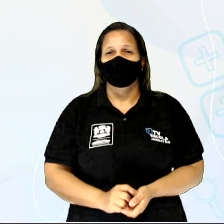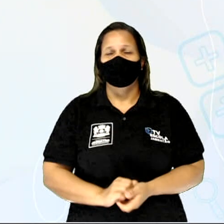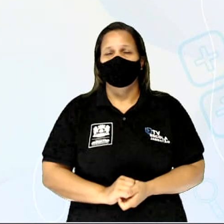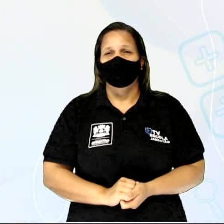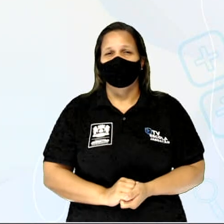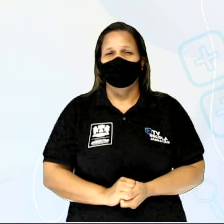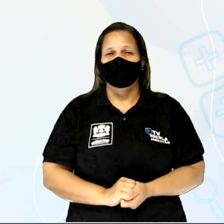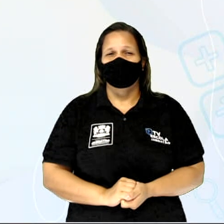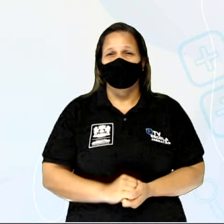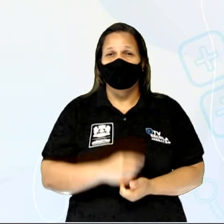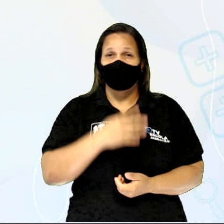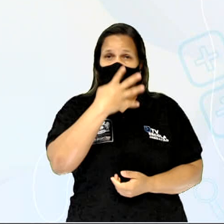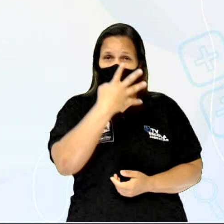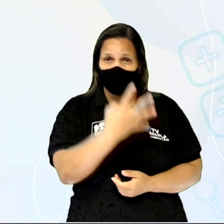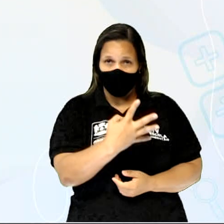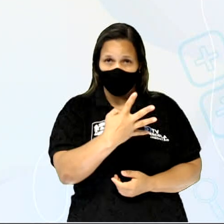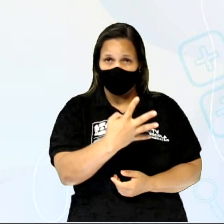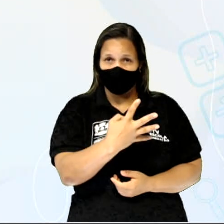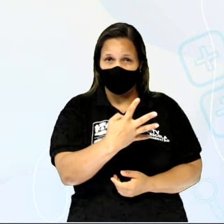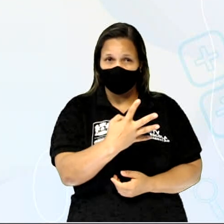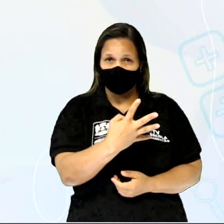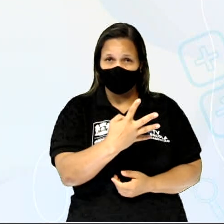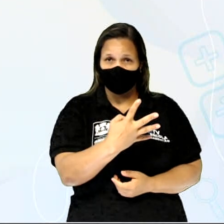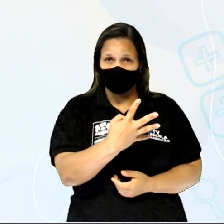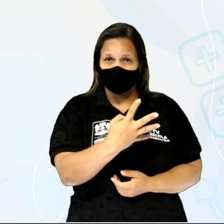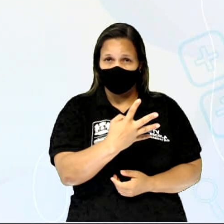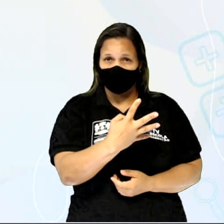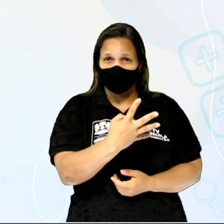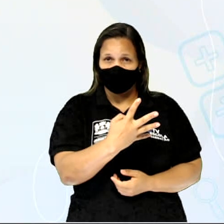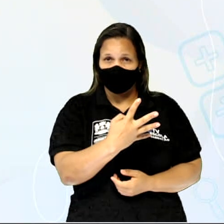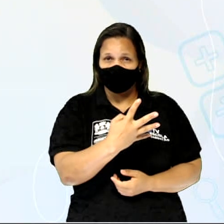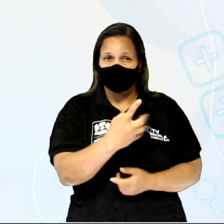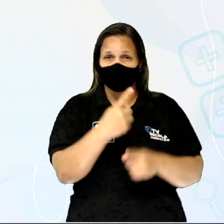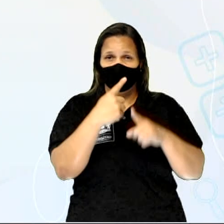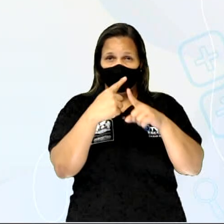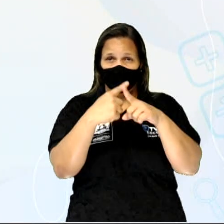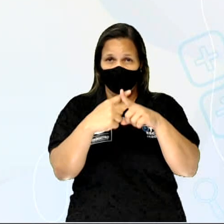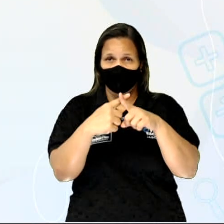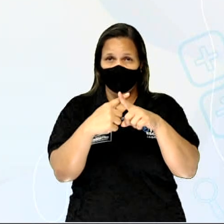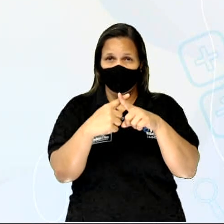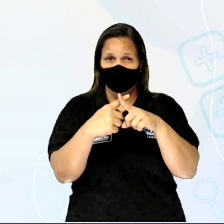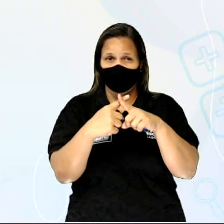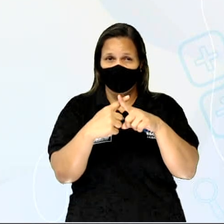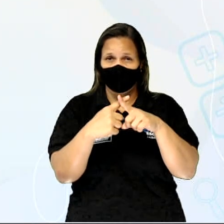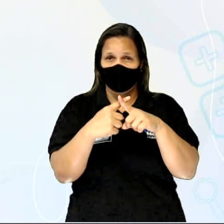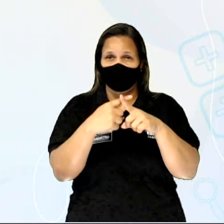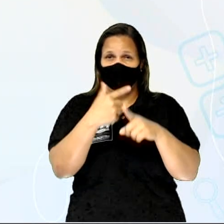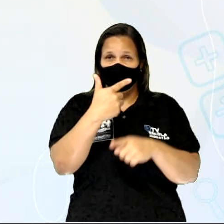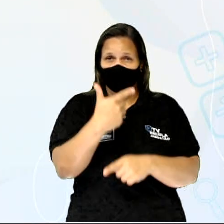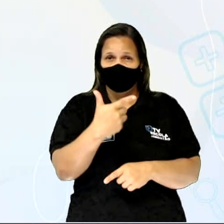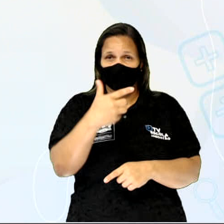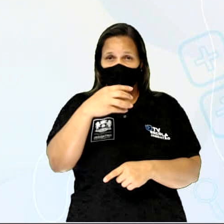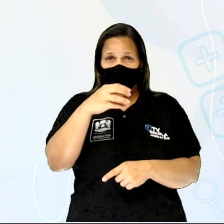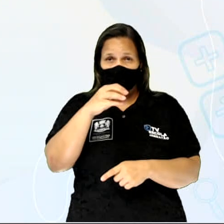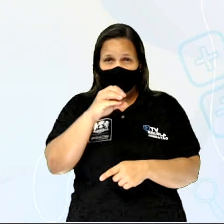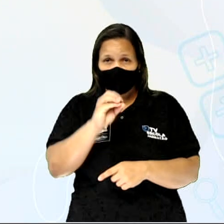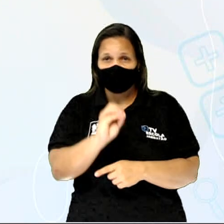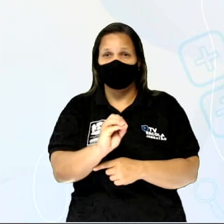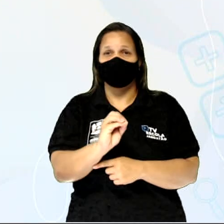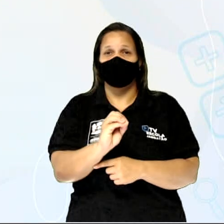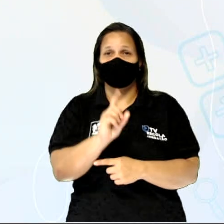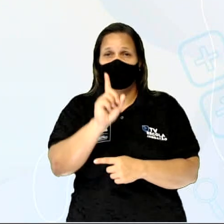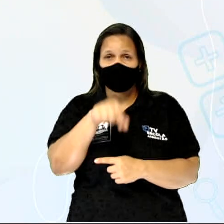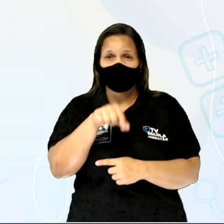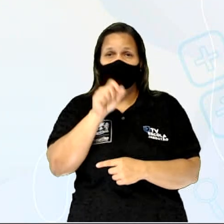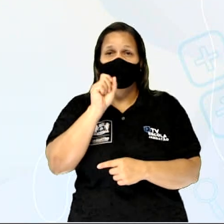assim quatro carretéis de linha vezes 20 que são os